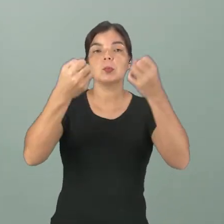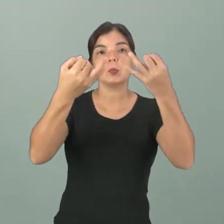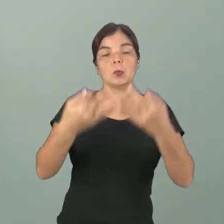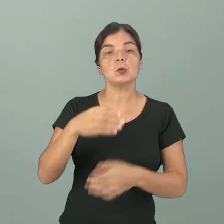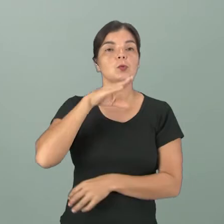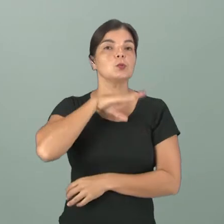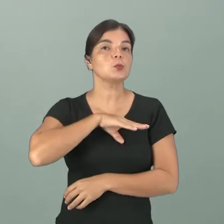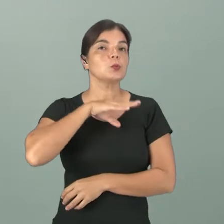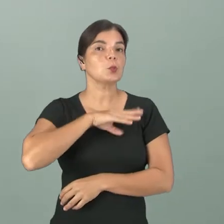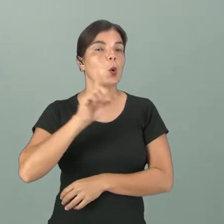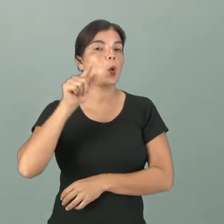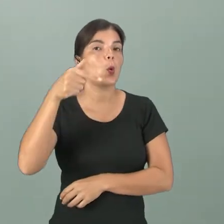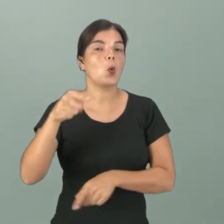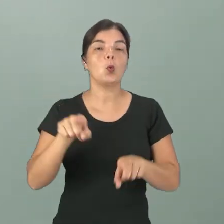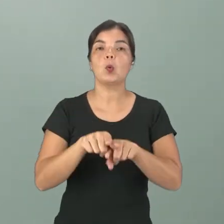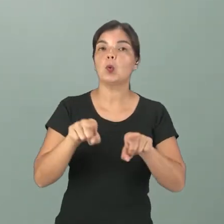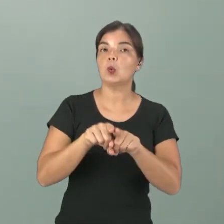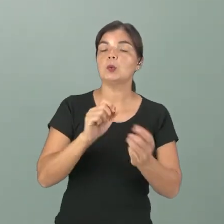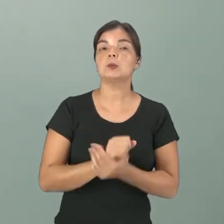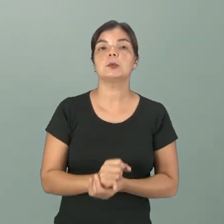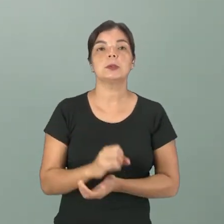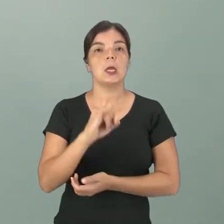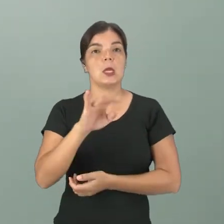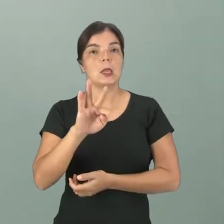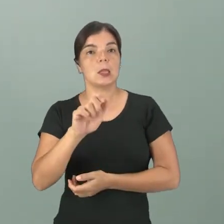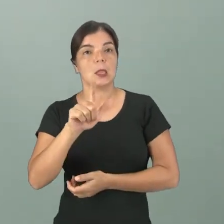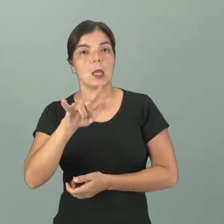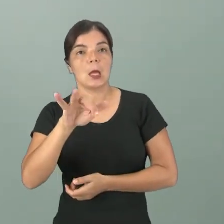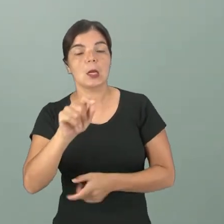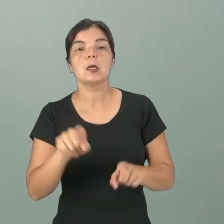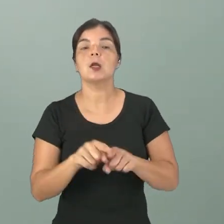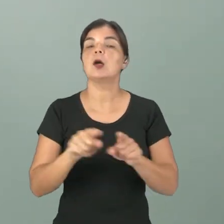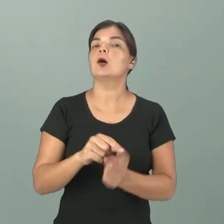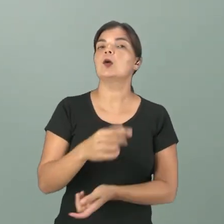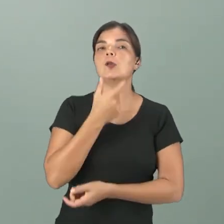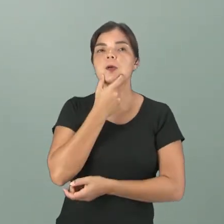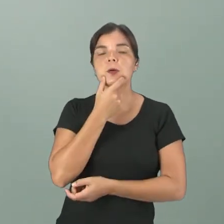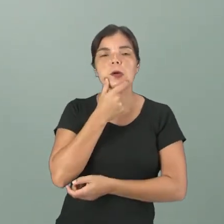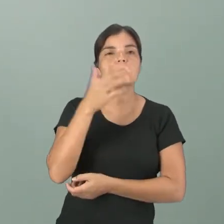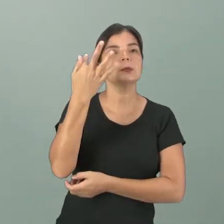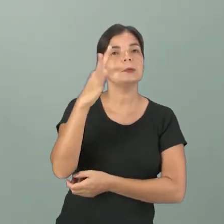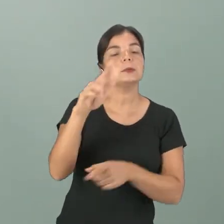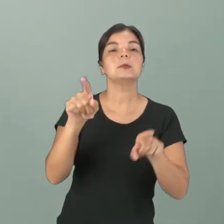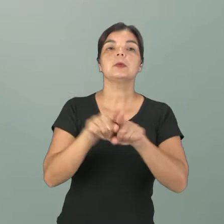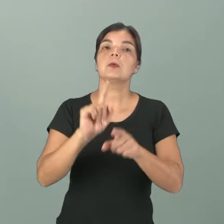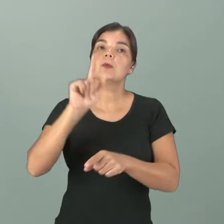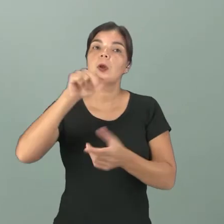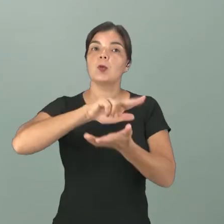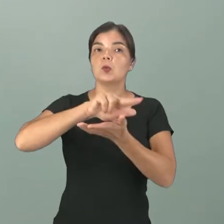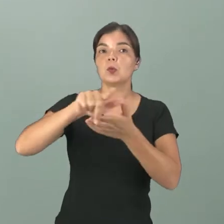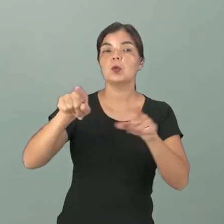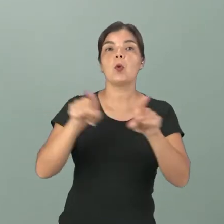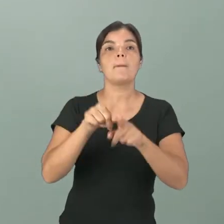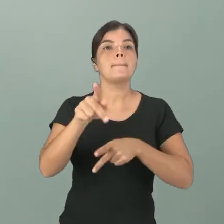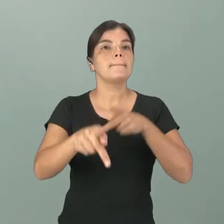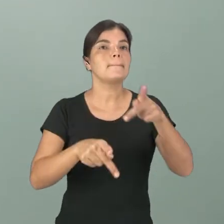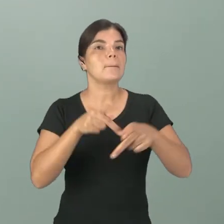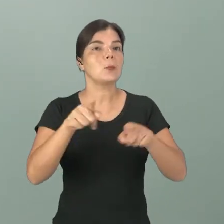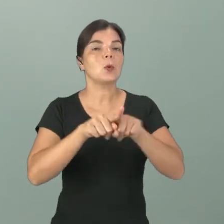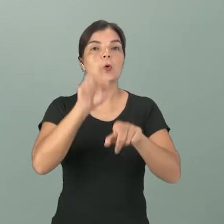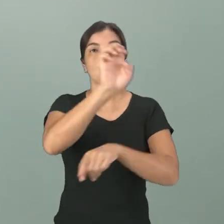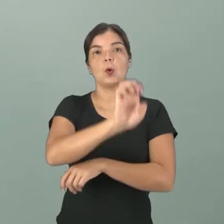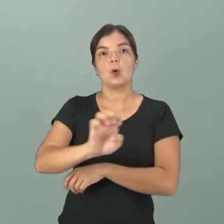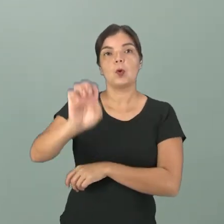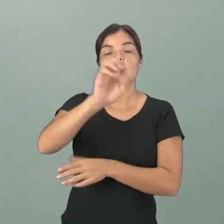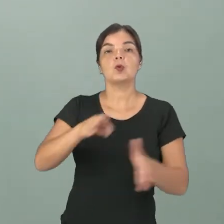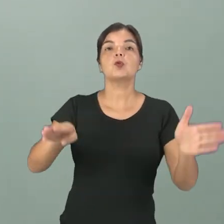o português, outros italiano, francês, inglês e vários outros. Mas para esse povo europeu